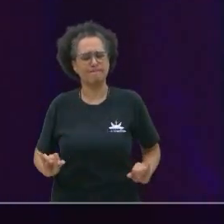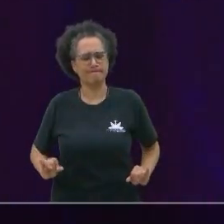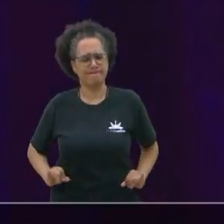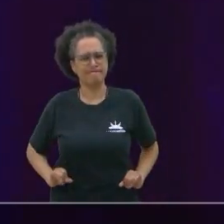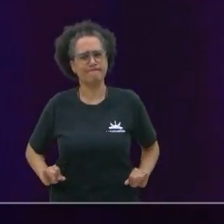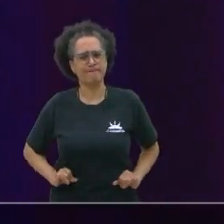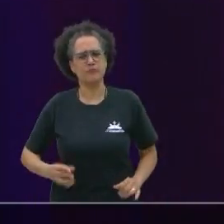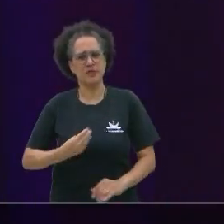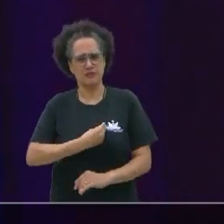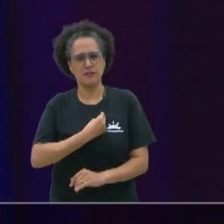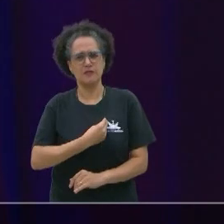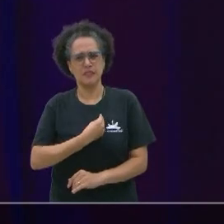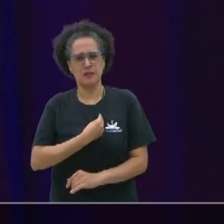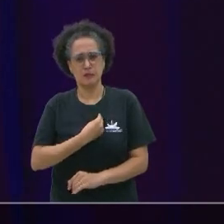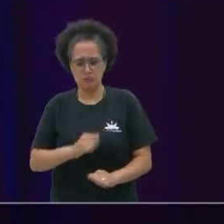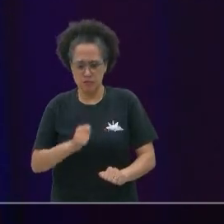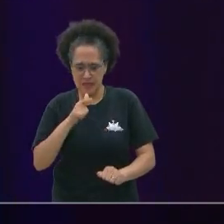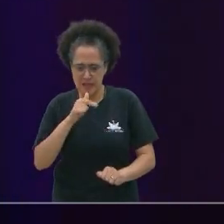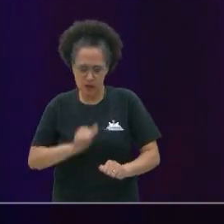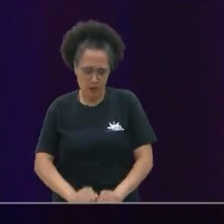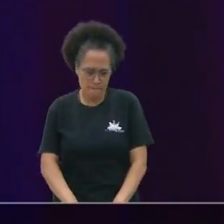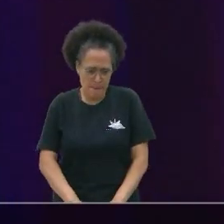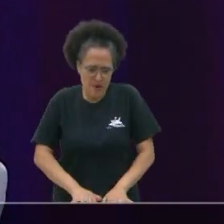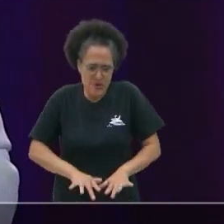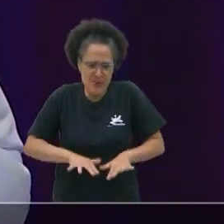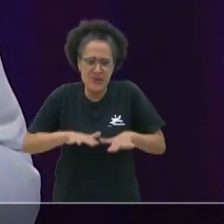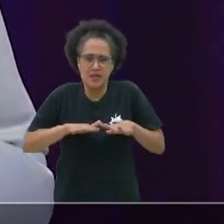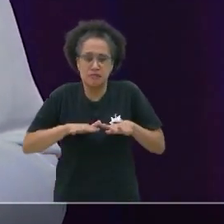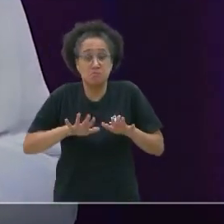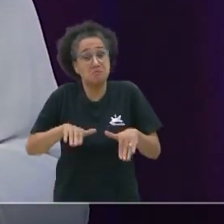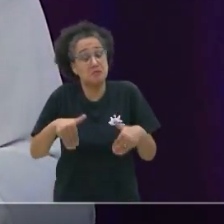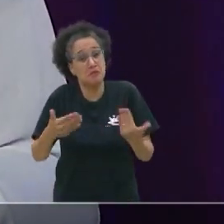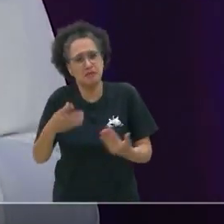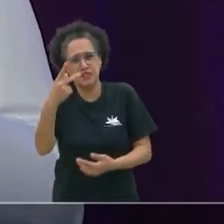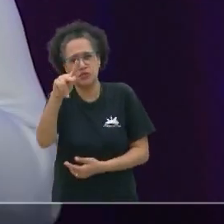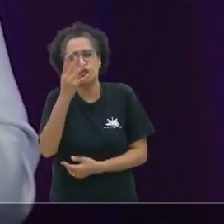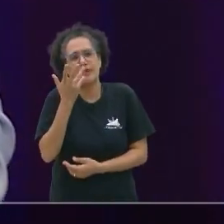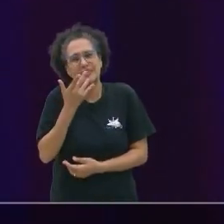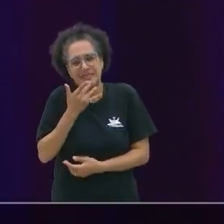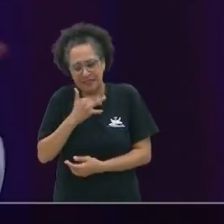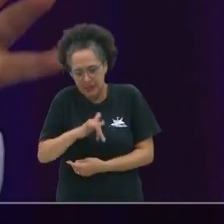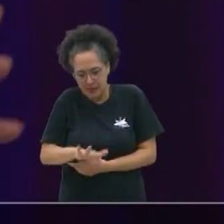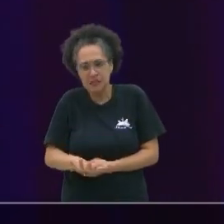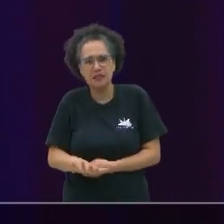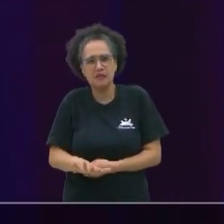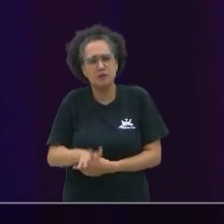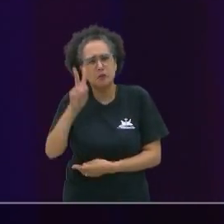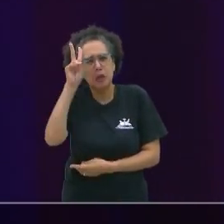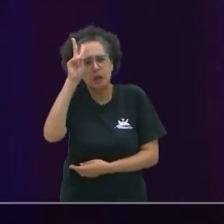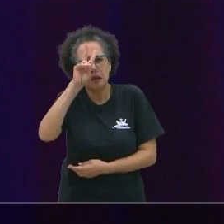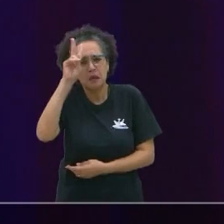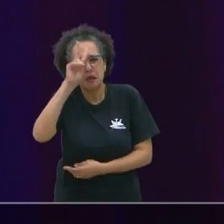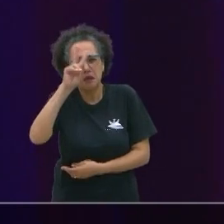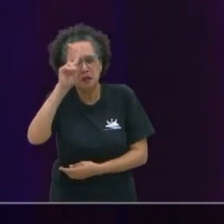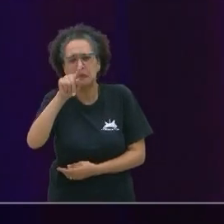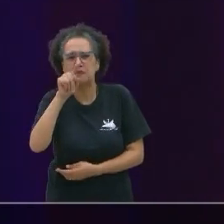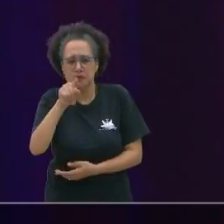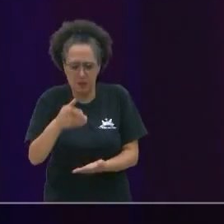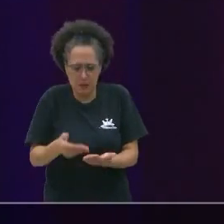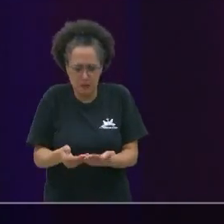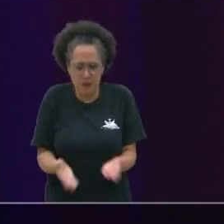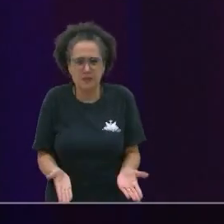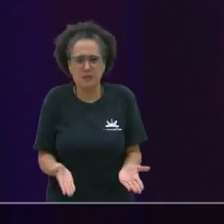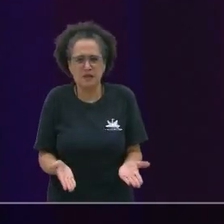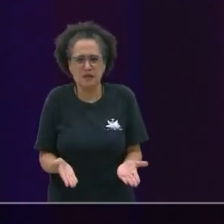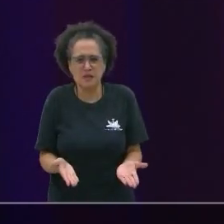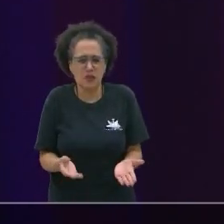essa. Talvez na sua infância, você se lembra de perder muitas coisas. Você se lembra do